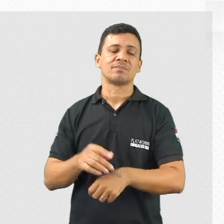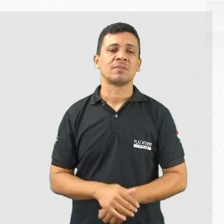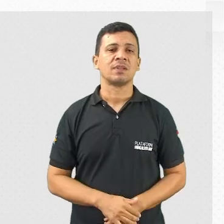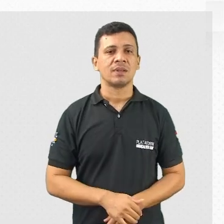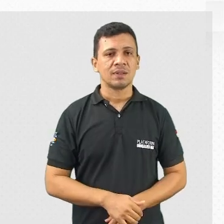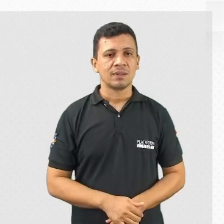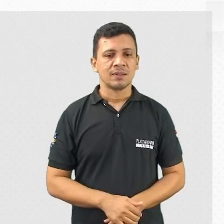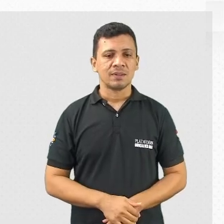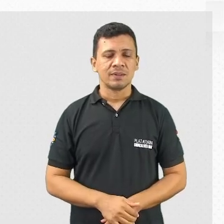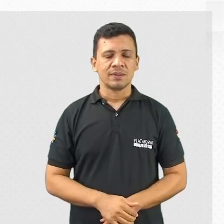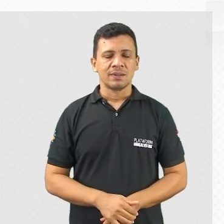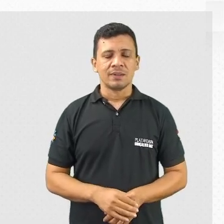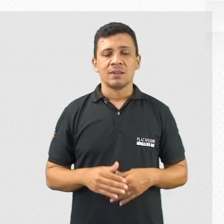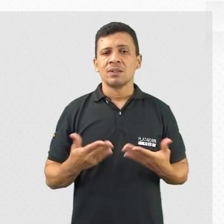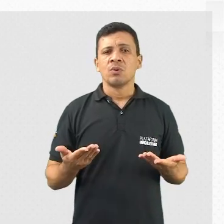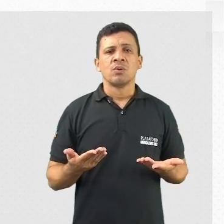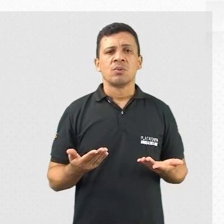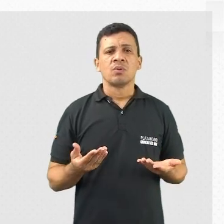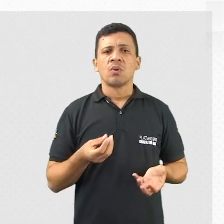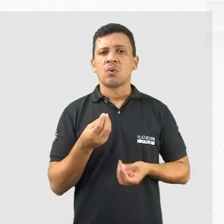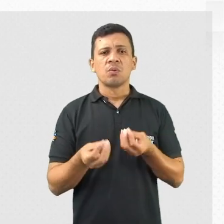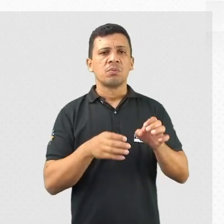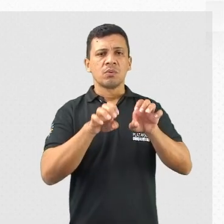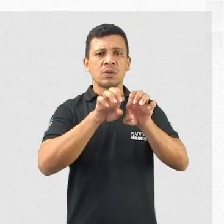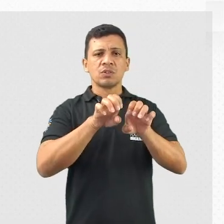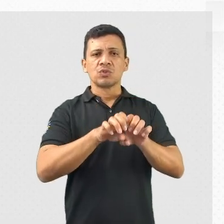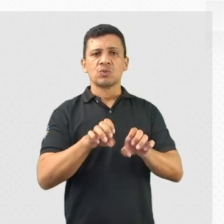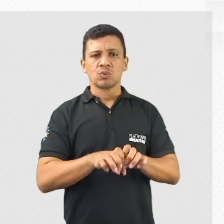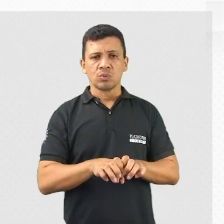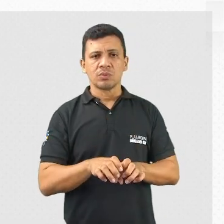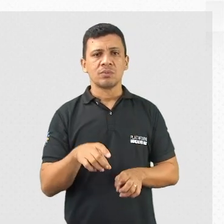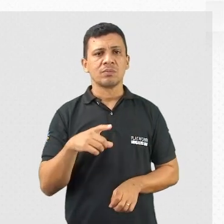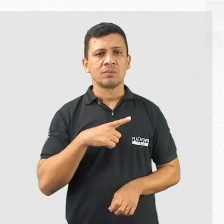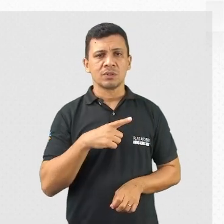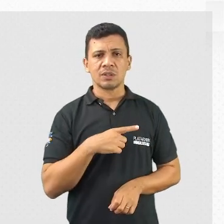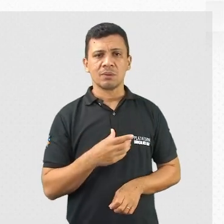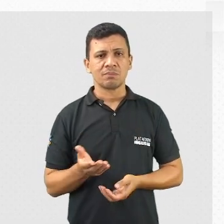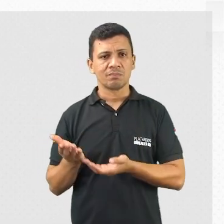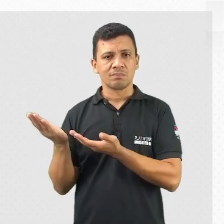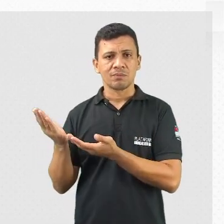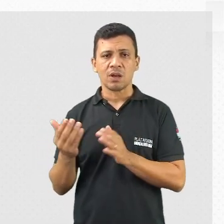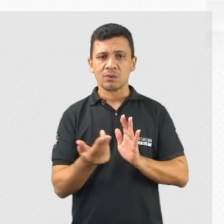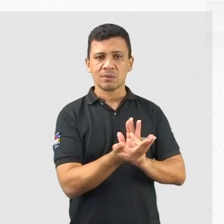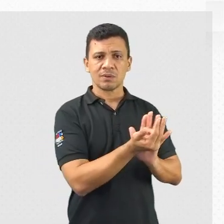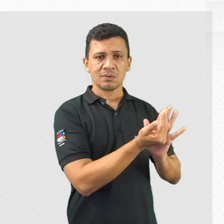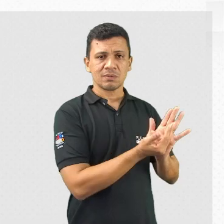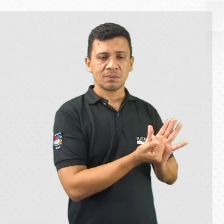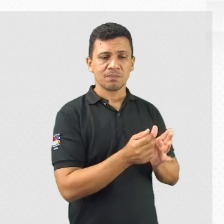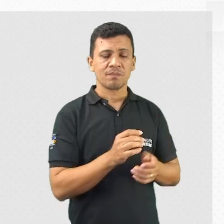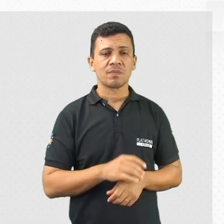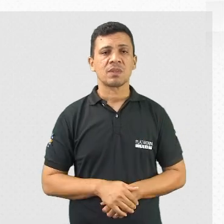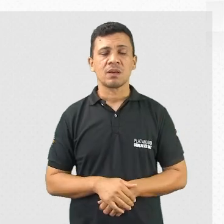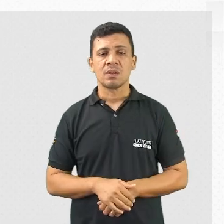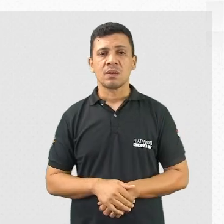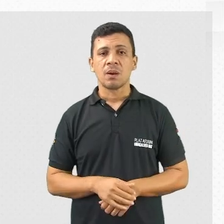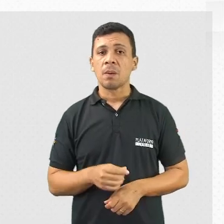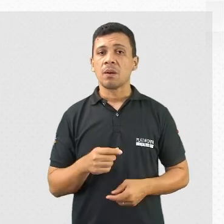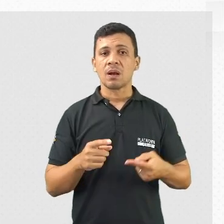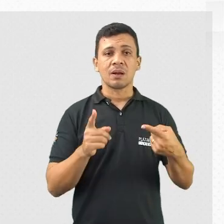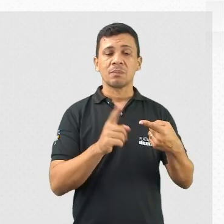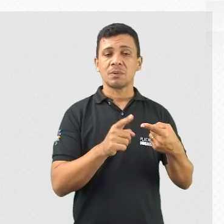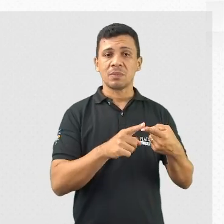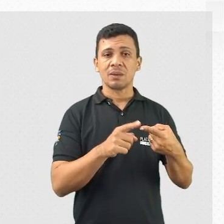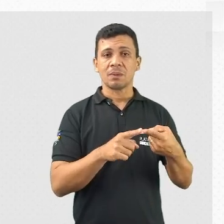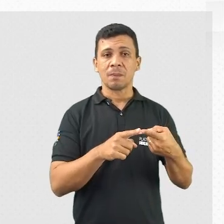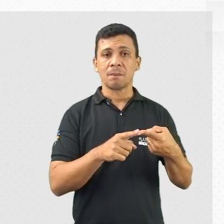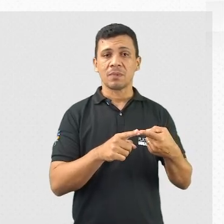evoluindo, tá? Então, Marcos, estruturas da Terra, a gente tem aqui o desenho para mostrar, depois eu vou mostrar ele completo. tá? Mas vamos para a primeira camada da Terra, que é a